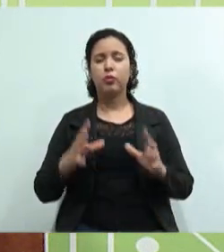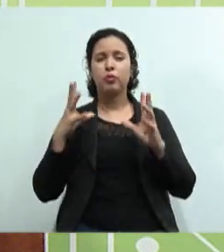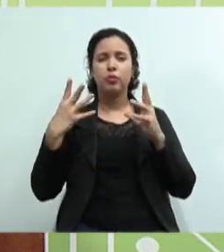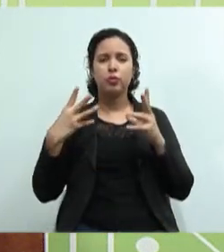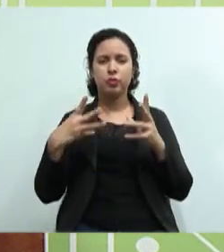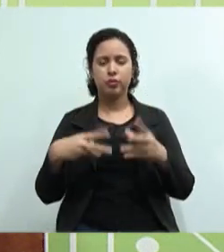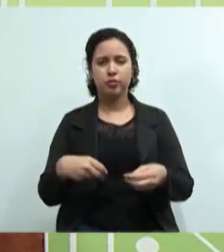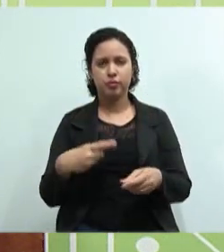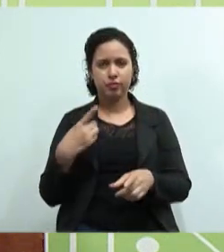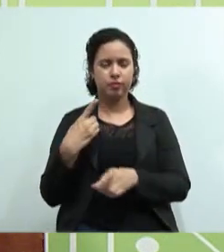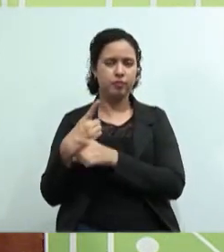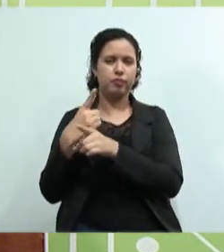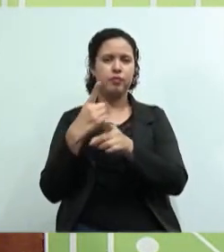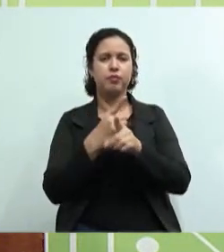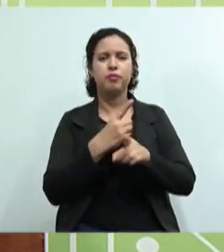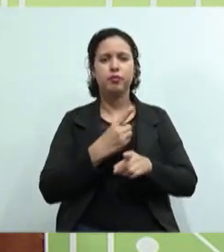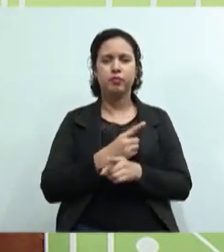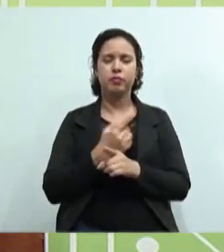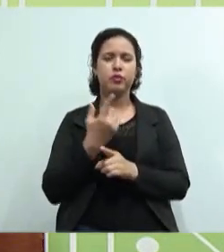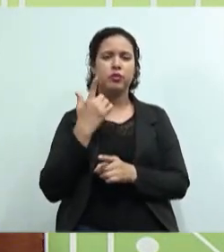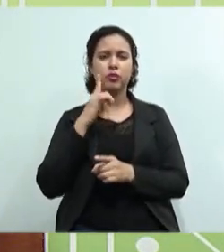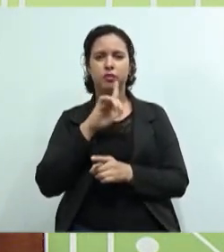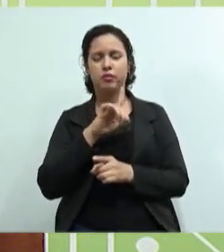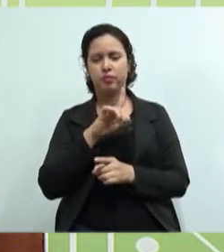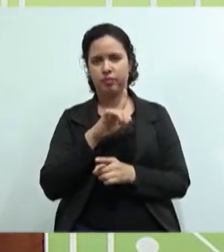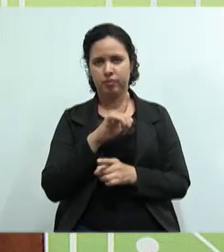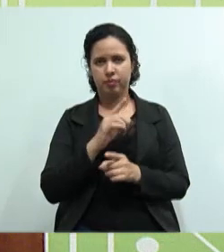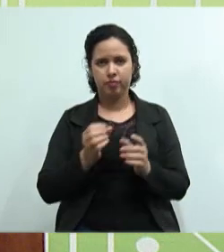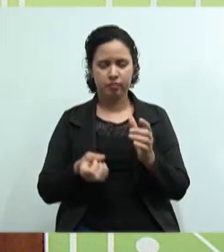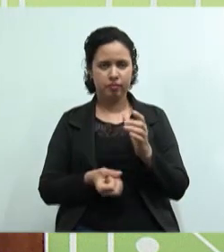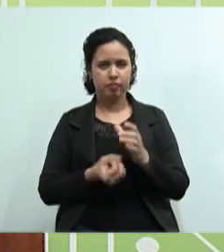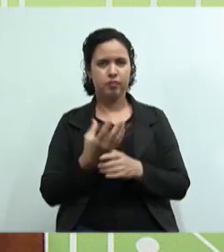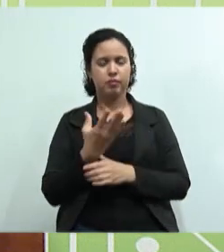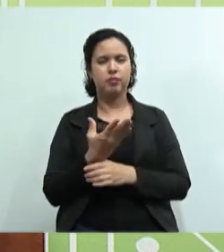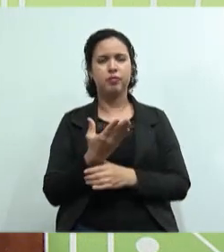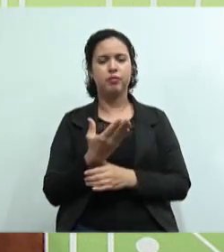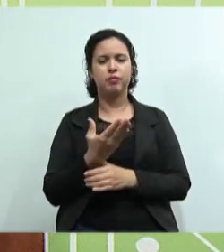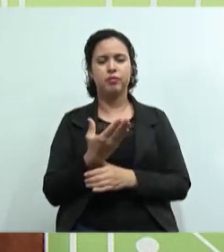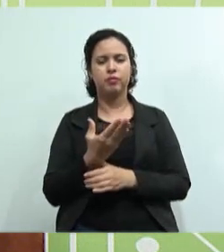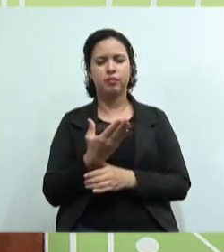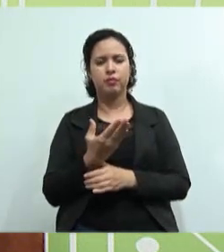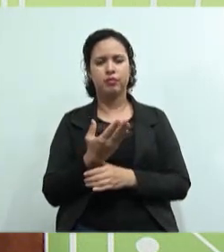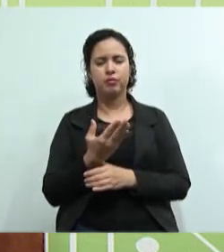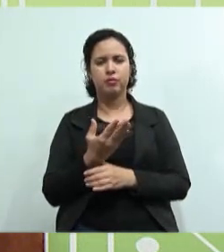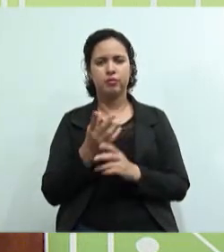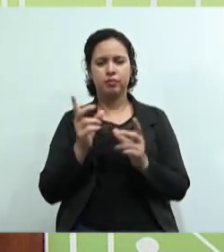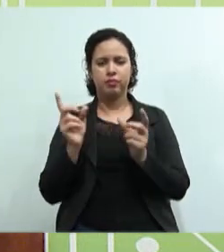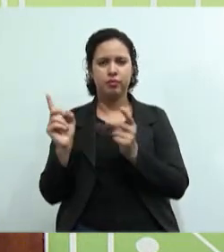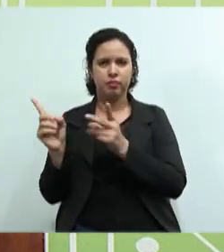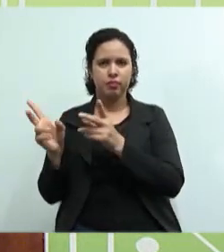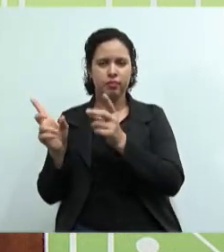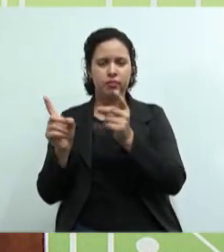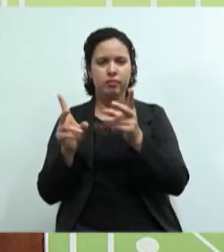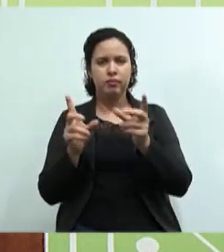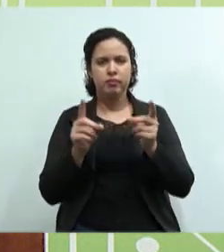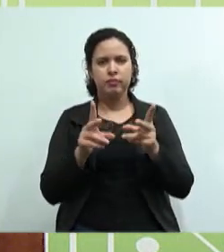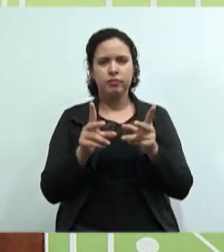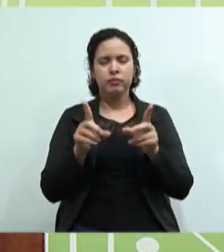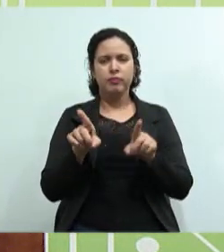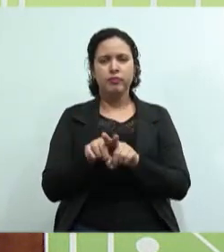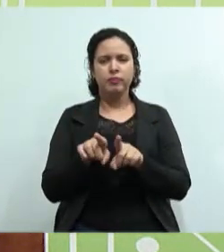quê? Para que eu consiga criar um produto que eu consiga vender no mercado, mas que